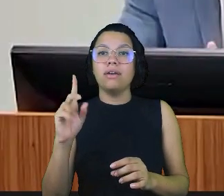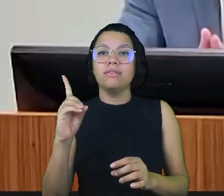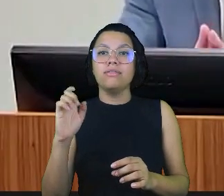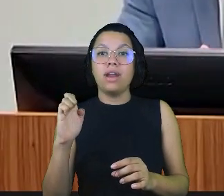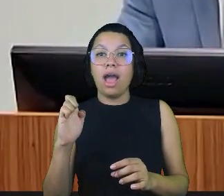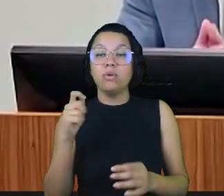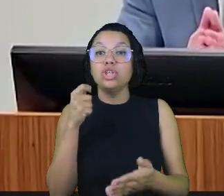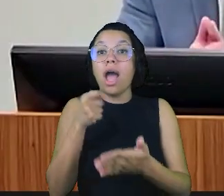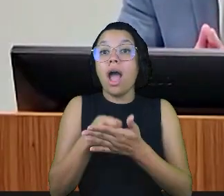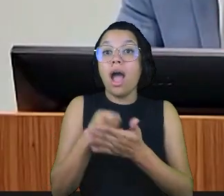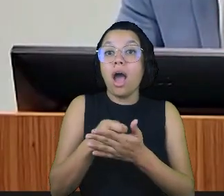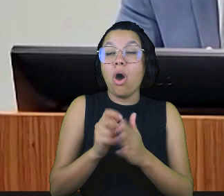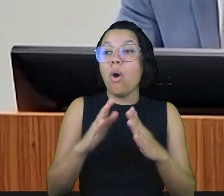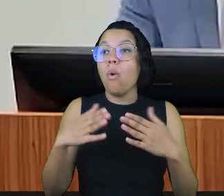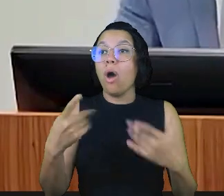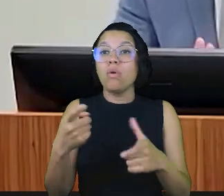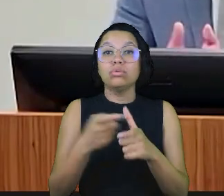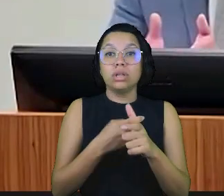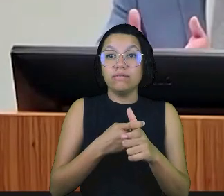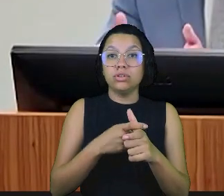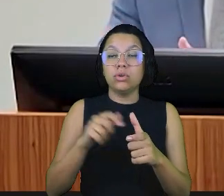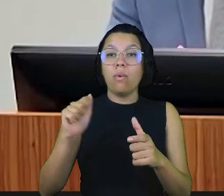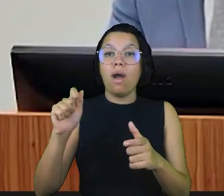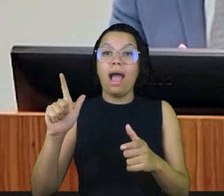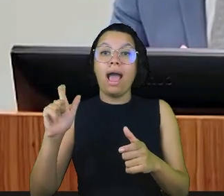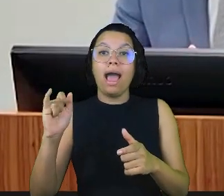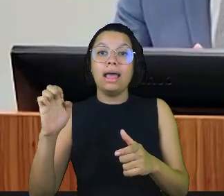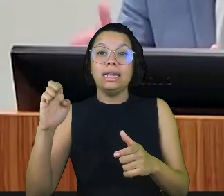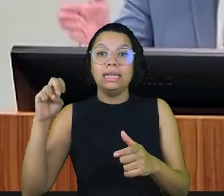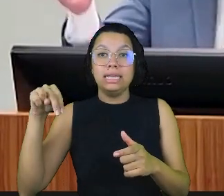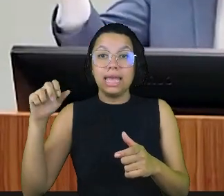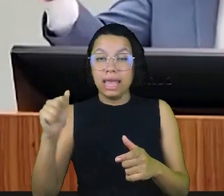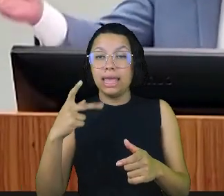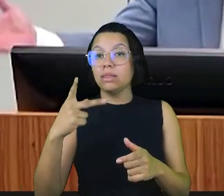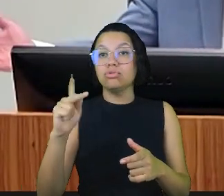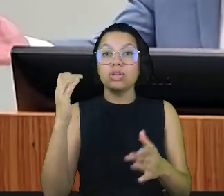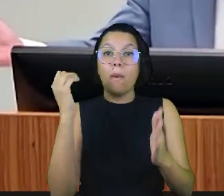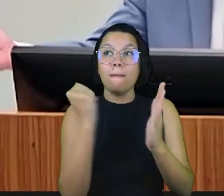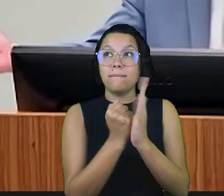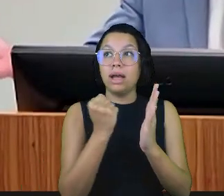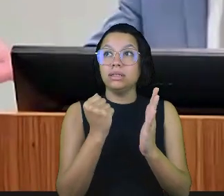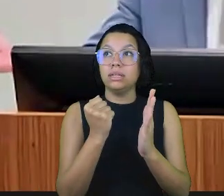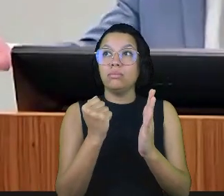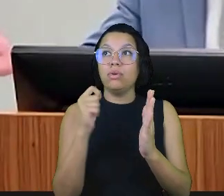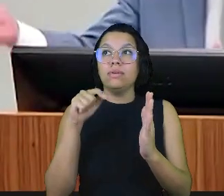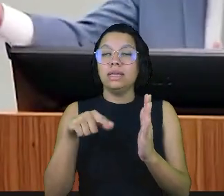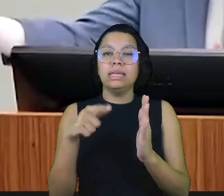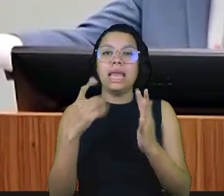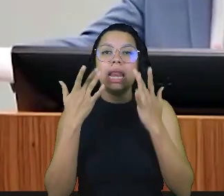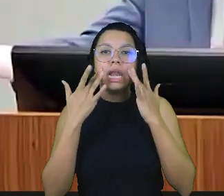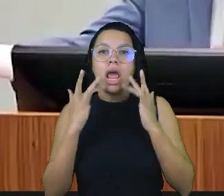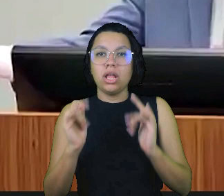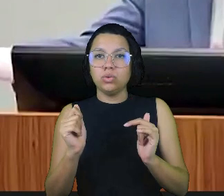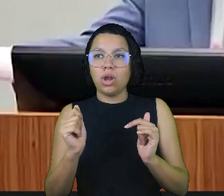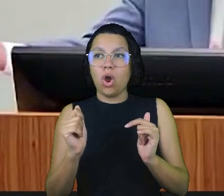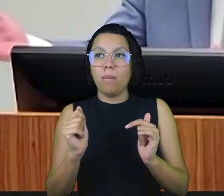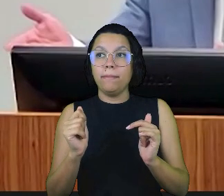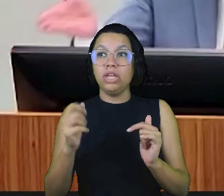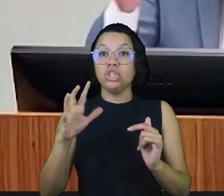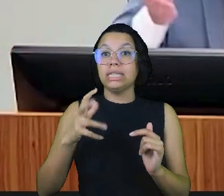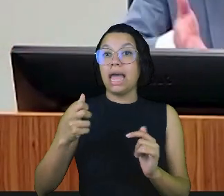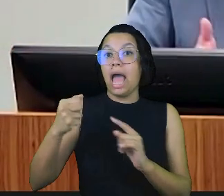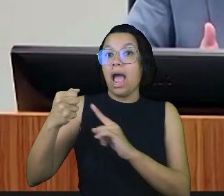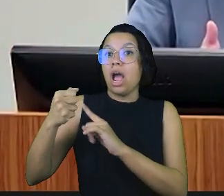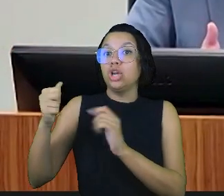o devedor aliena na pendência do crédito o seu patrimônio, e ele, naturalmente, o patrimônio está na mão de terceiro,